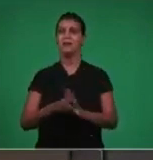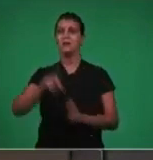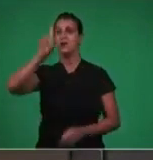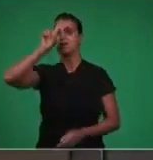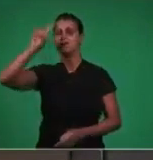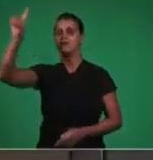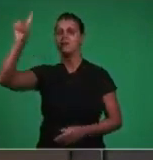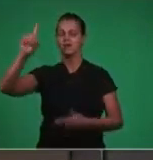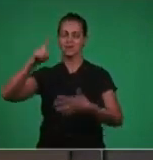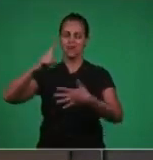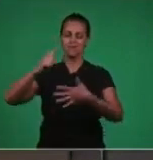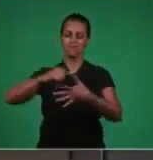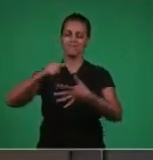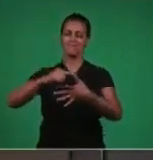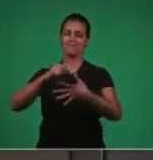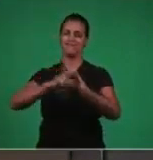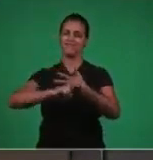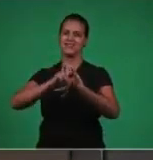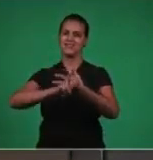eu pergunto.